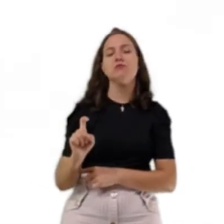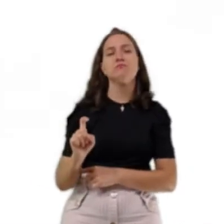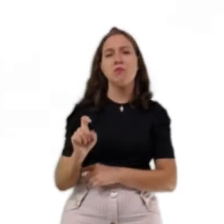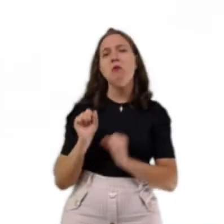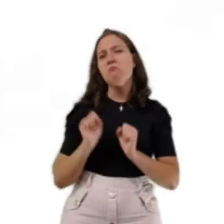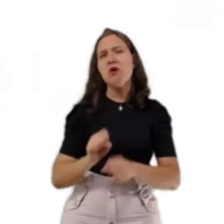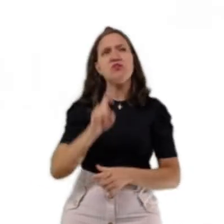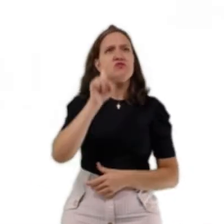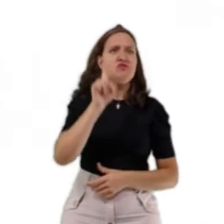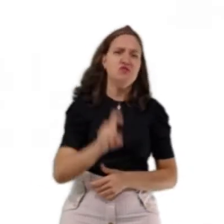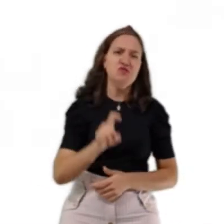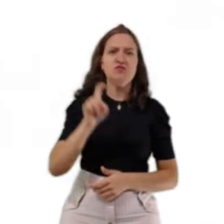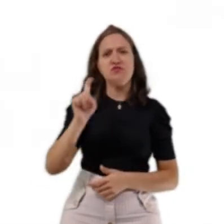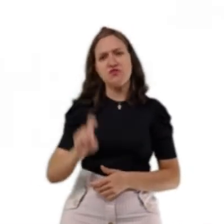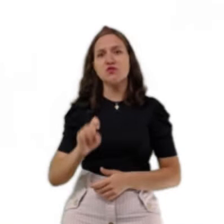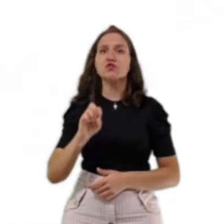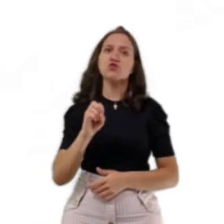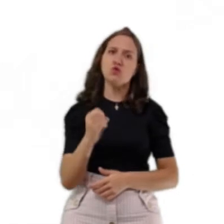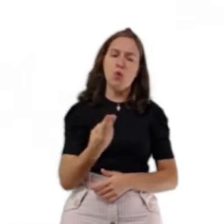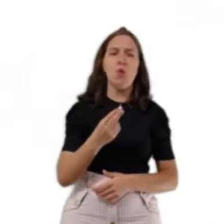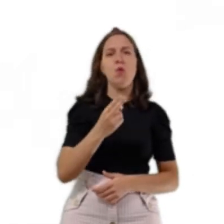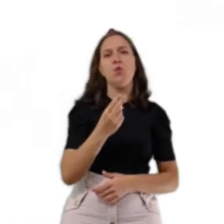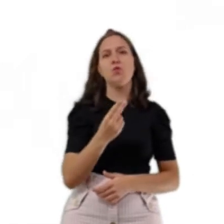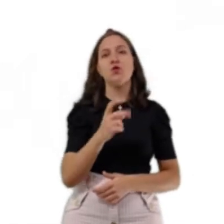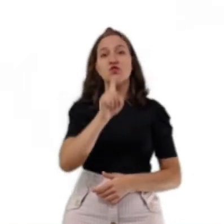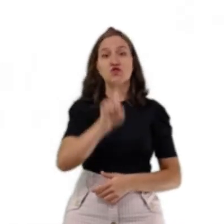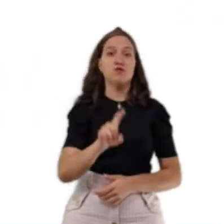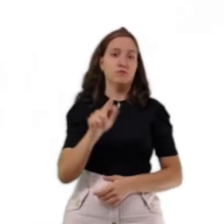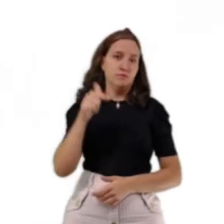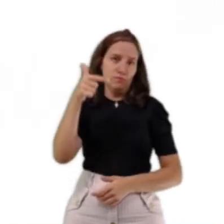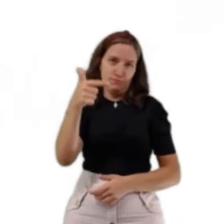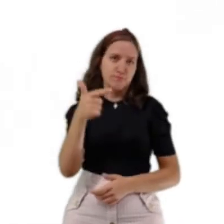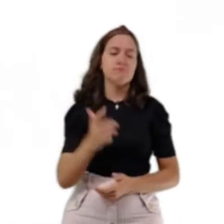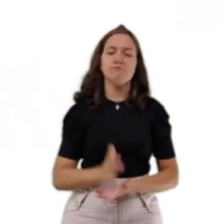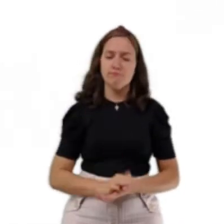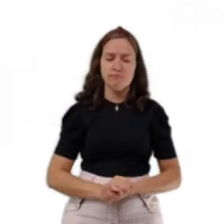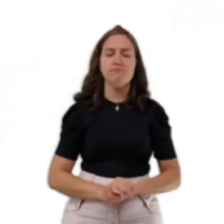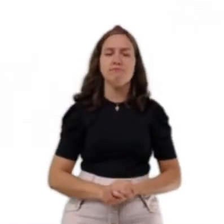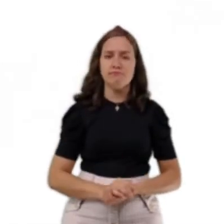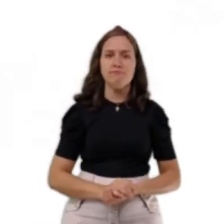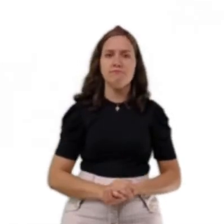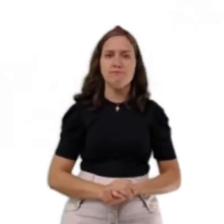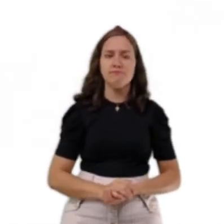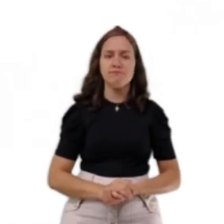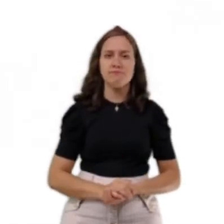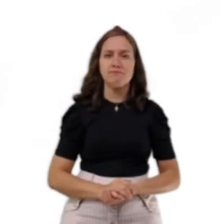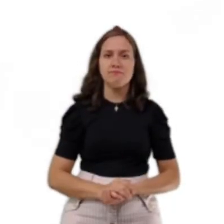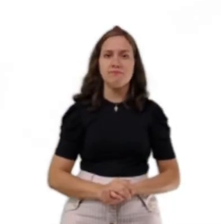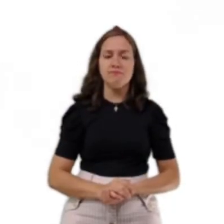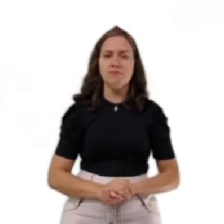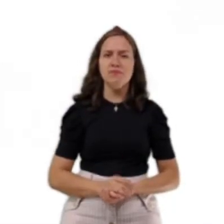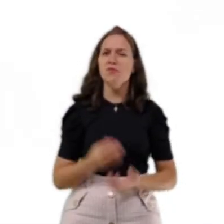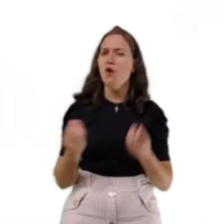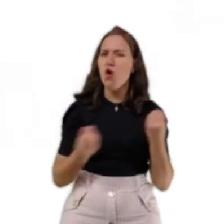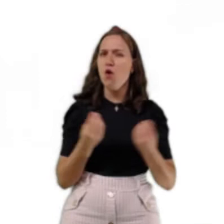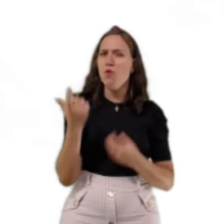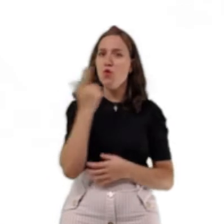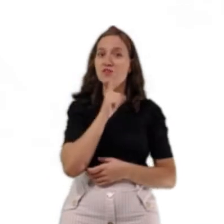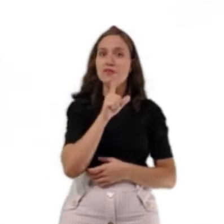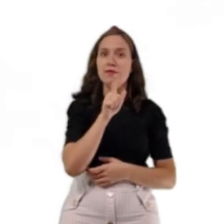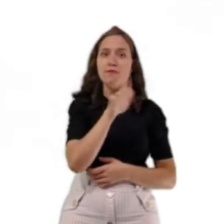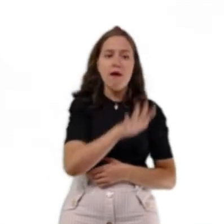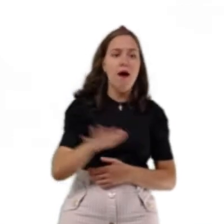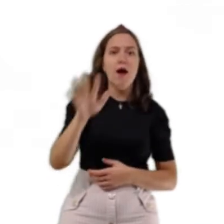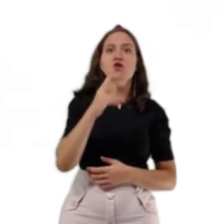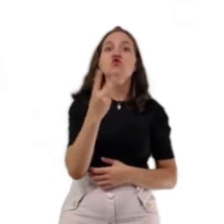pode ser representado por x ou x ao quadrado para obter a área